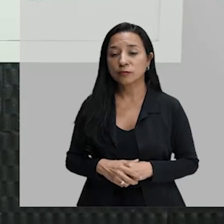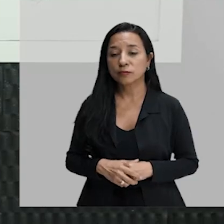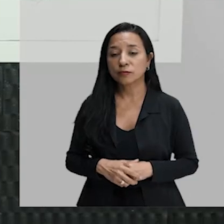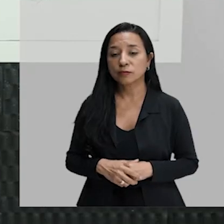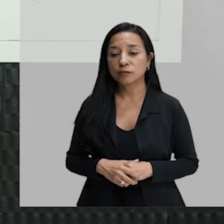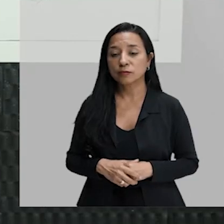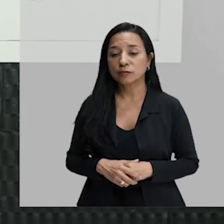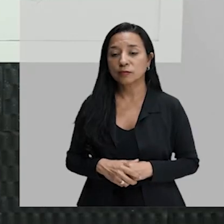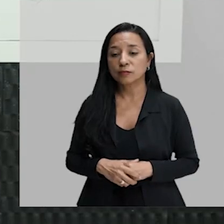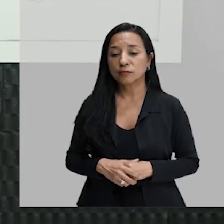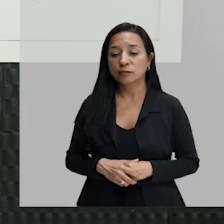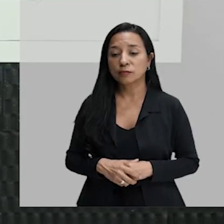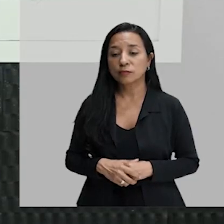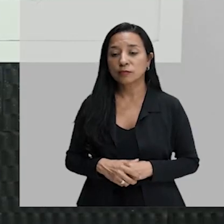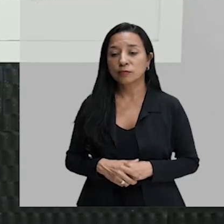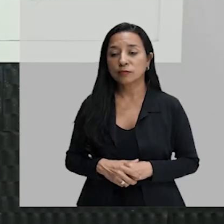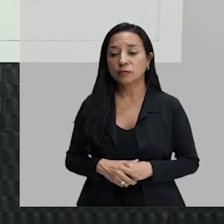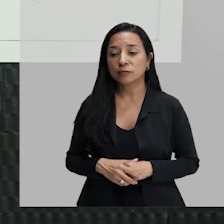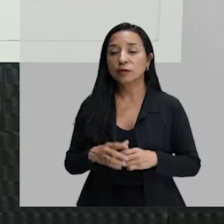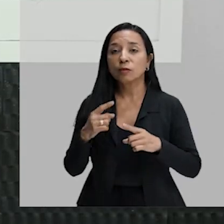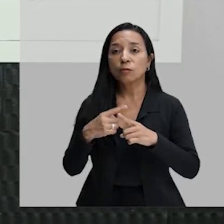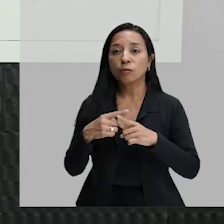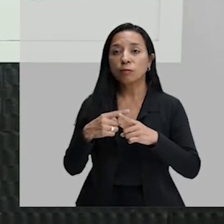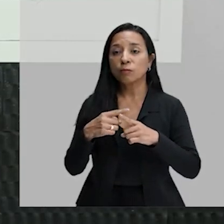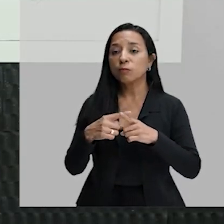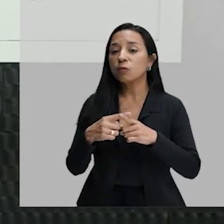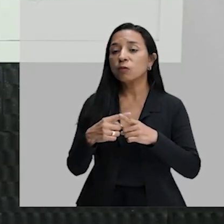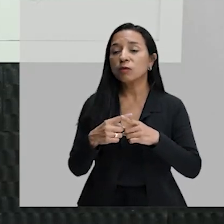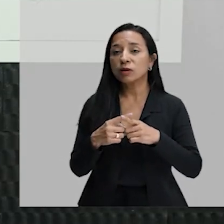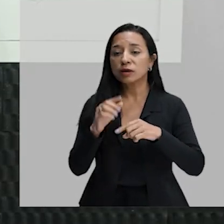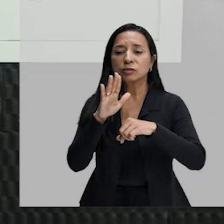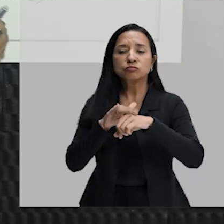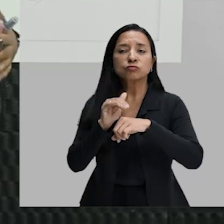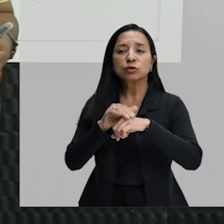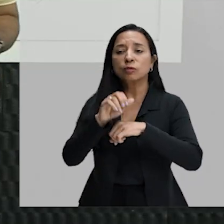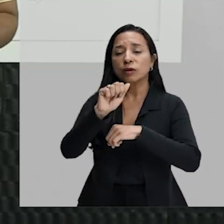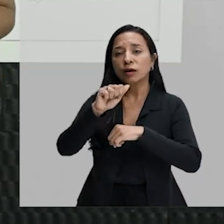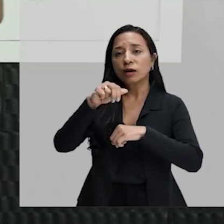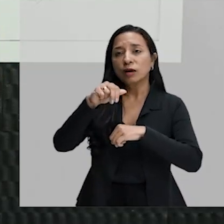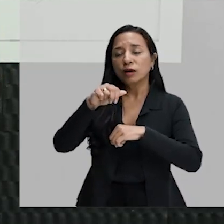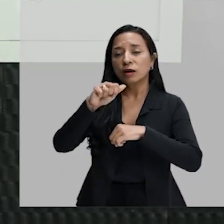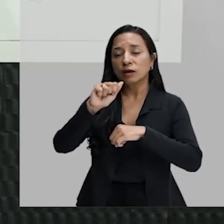Ok? Por que que ela é chamada de anômala? Certo? É uma dilatação diferente.